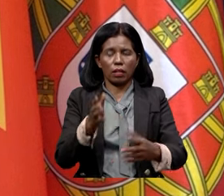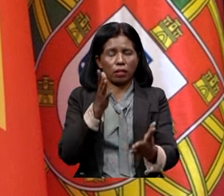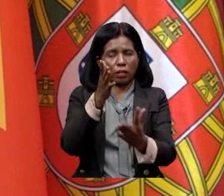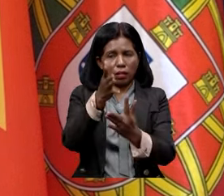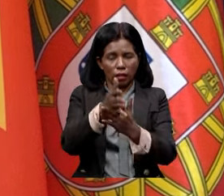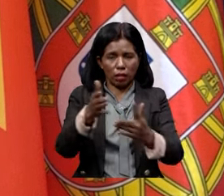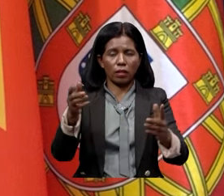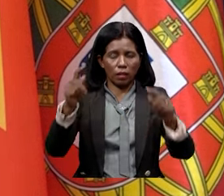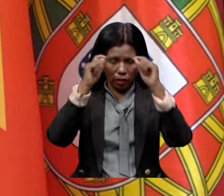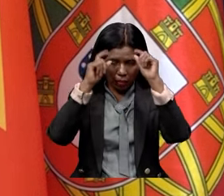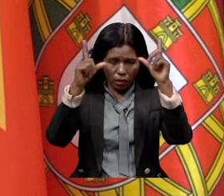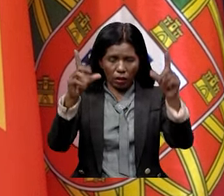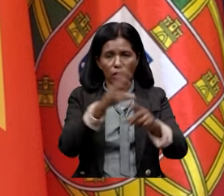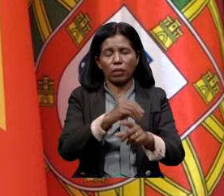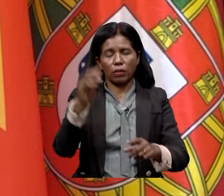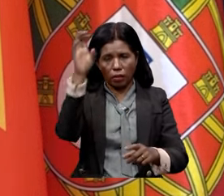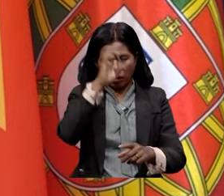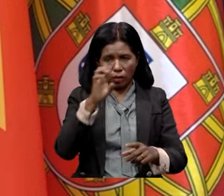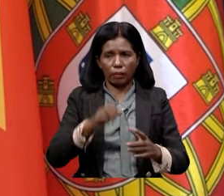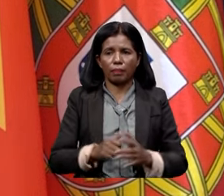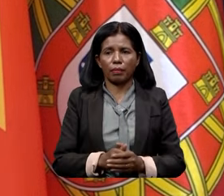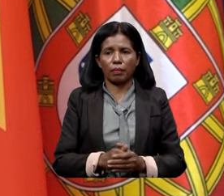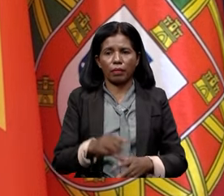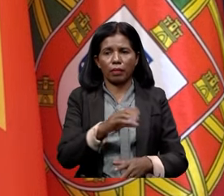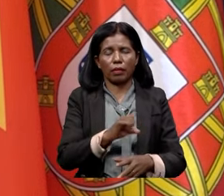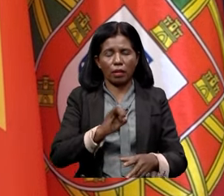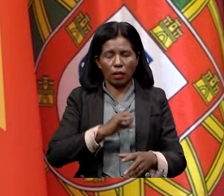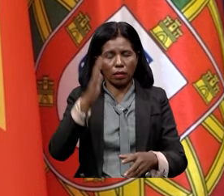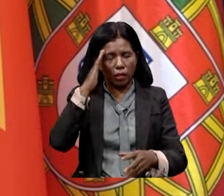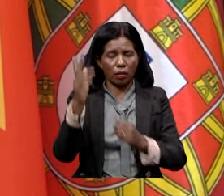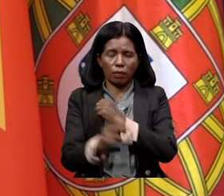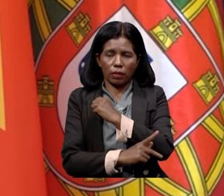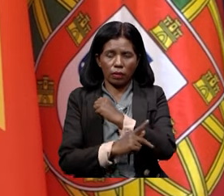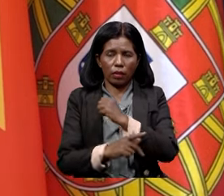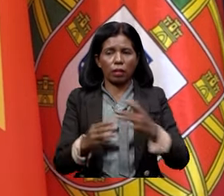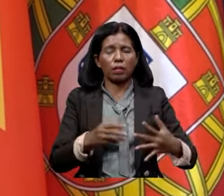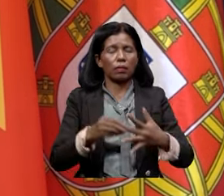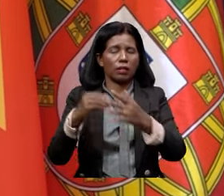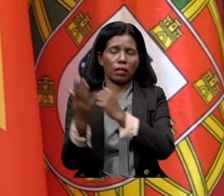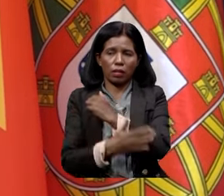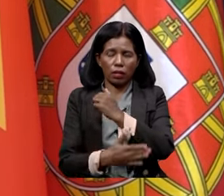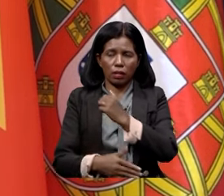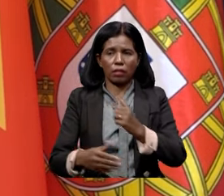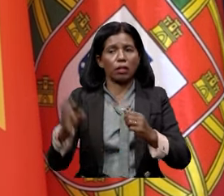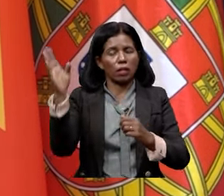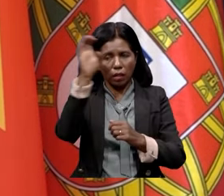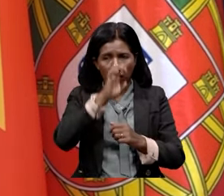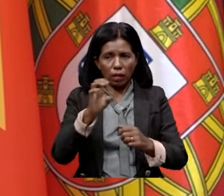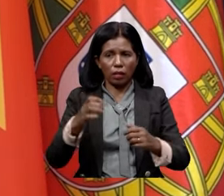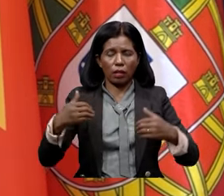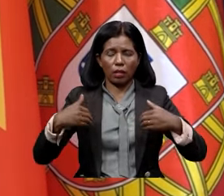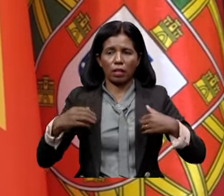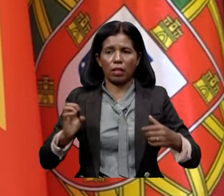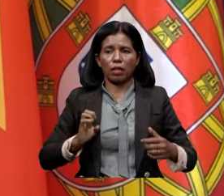de Timor-Leste na Europa. Como sabem, Portugal é o único país da Europa que tem uma